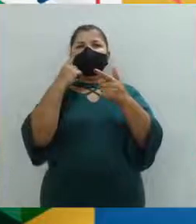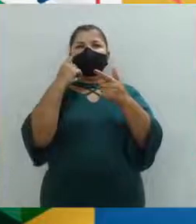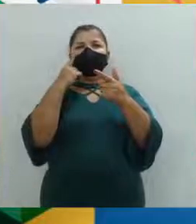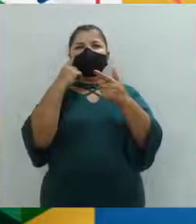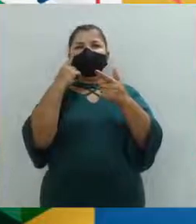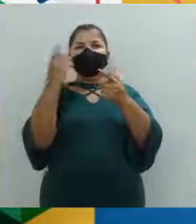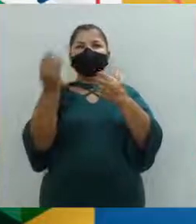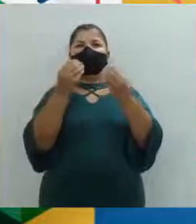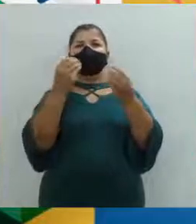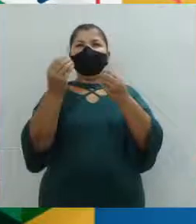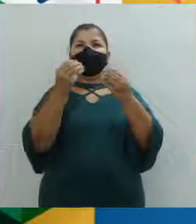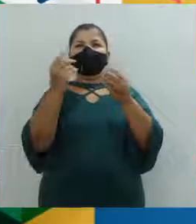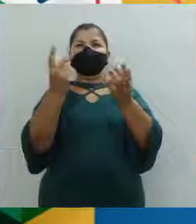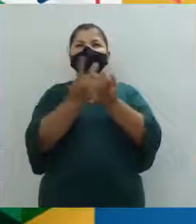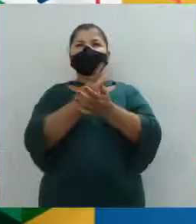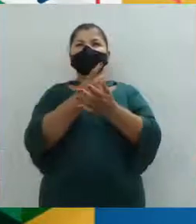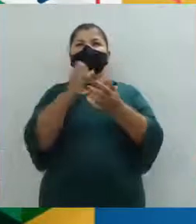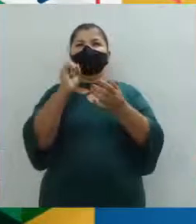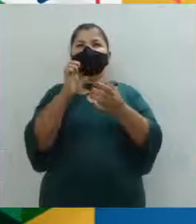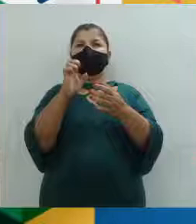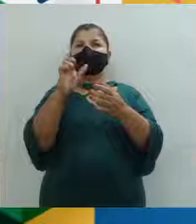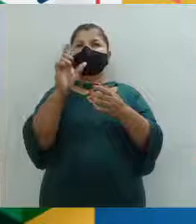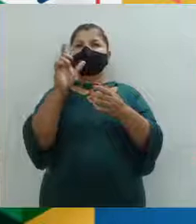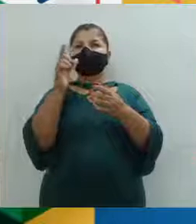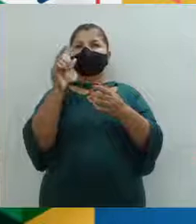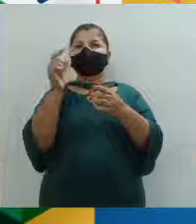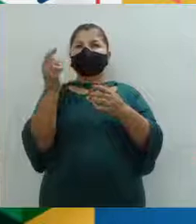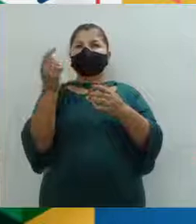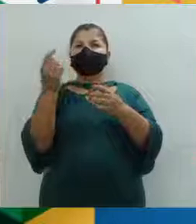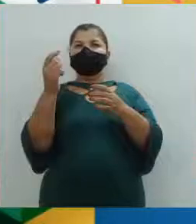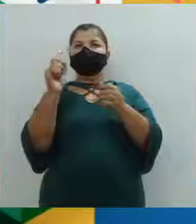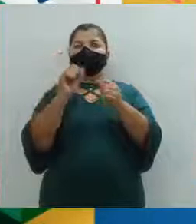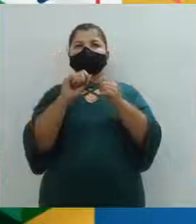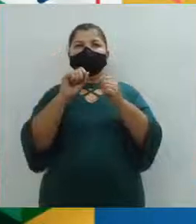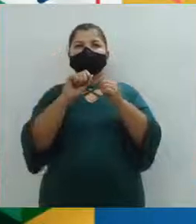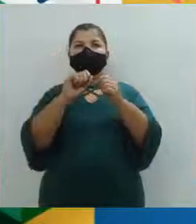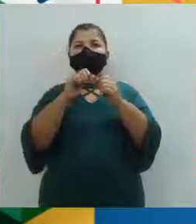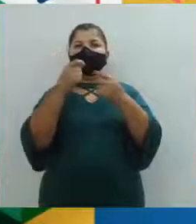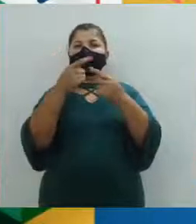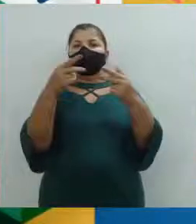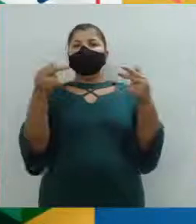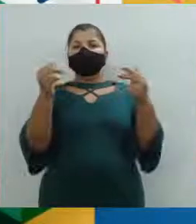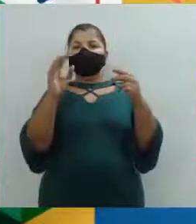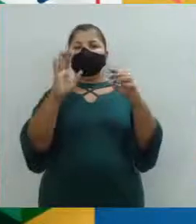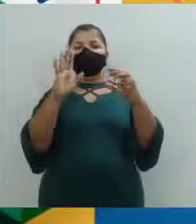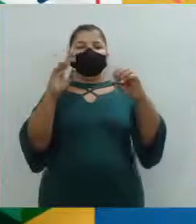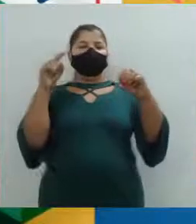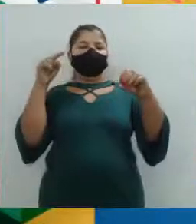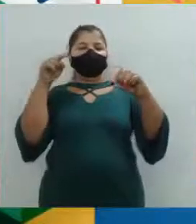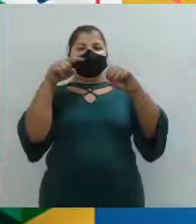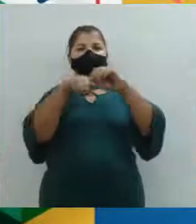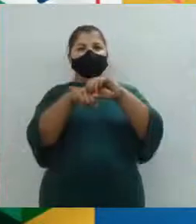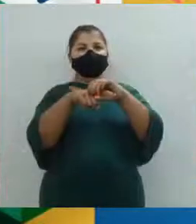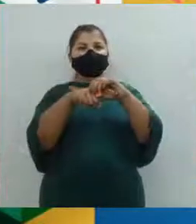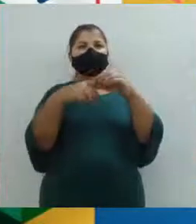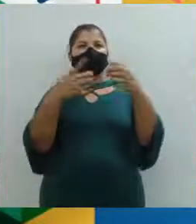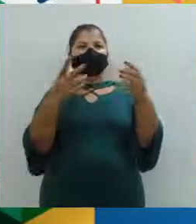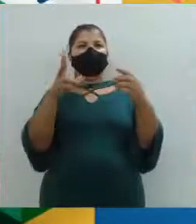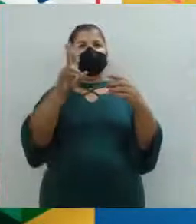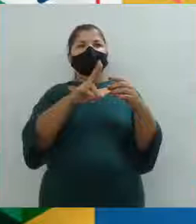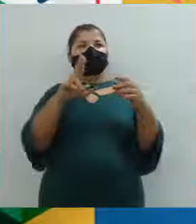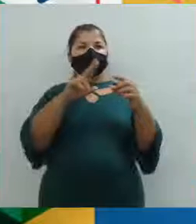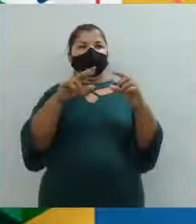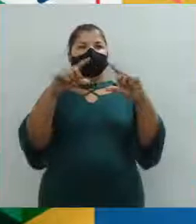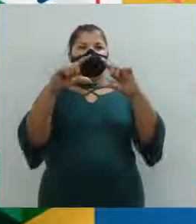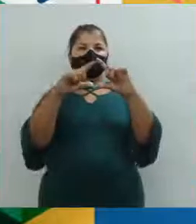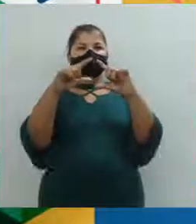que acontece com a luz se eu colocar em algo que ela vai passar por ela. Então é esse prisma que vocês estão vendo aí